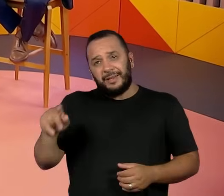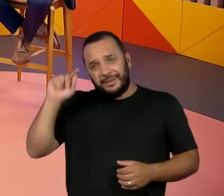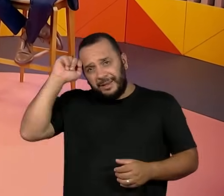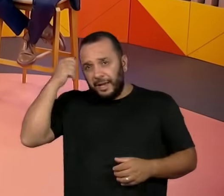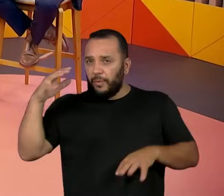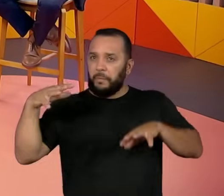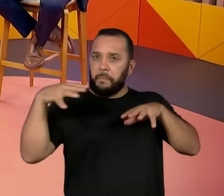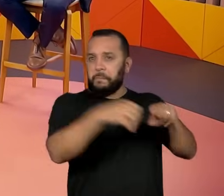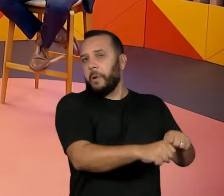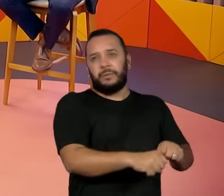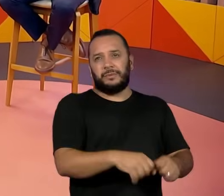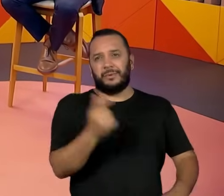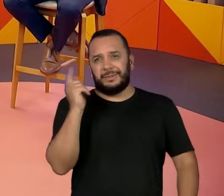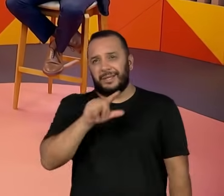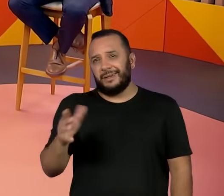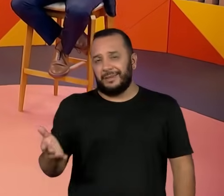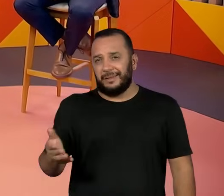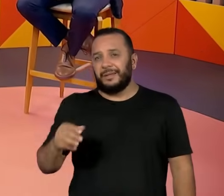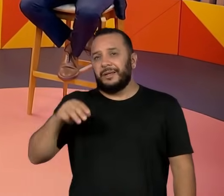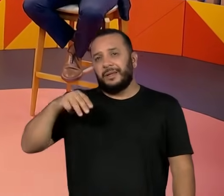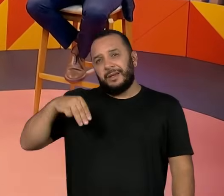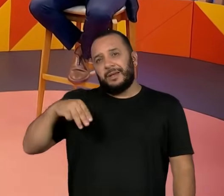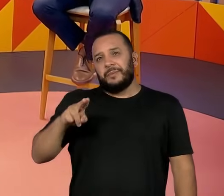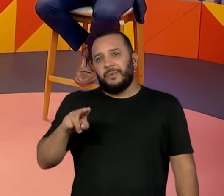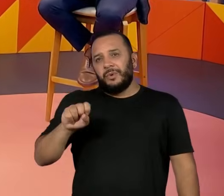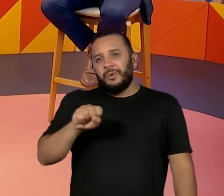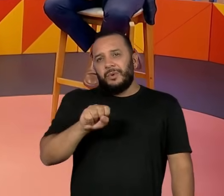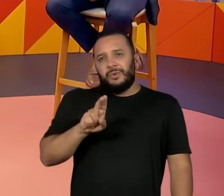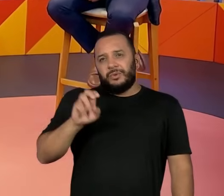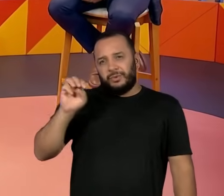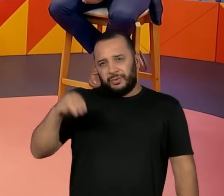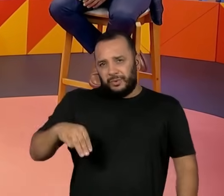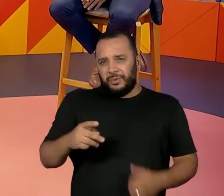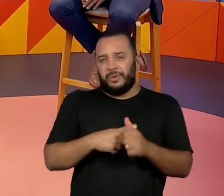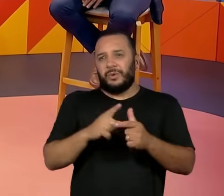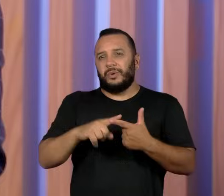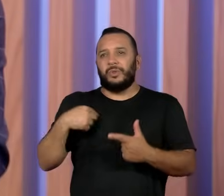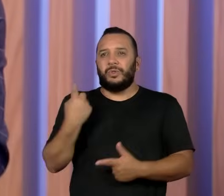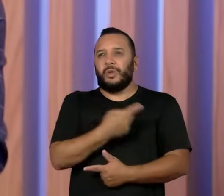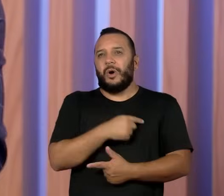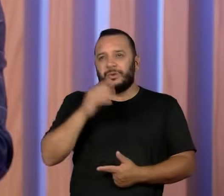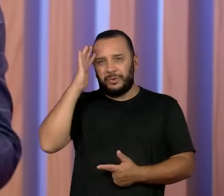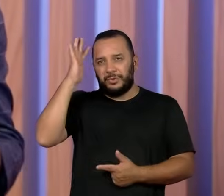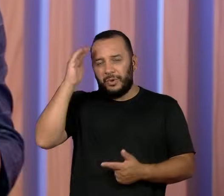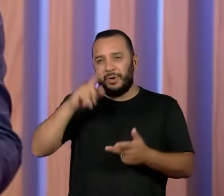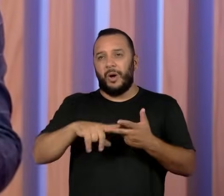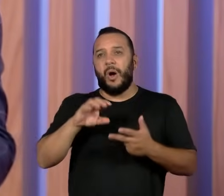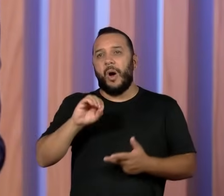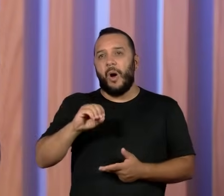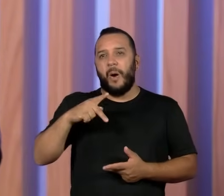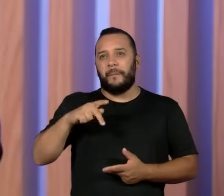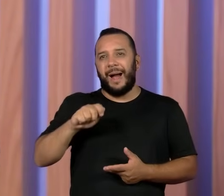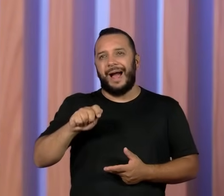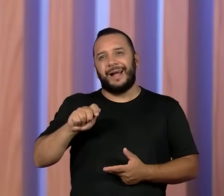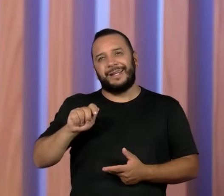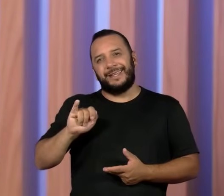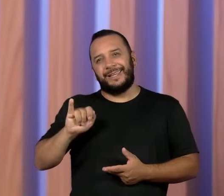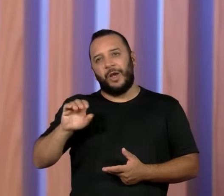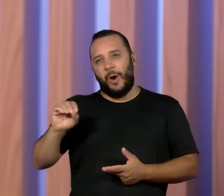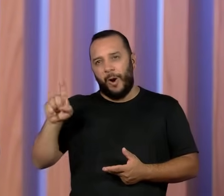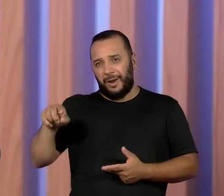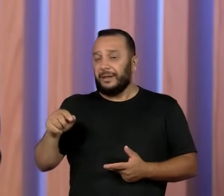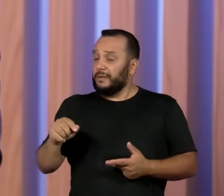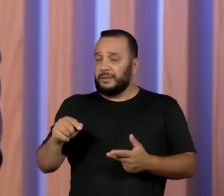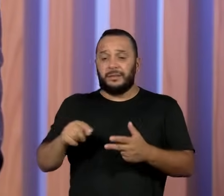indústria. E que Mussum, Nosso Sonho e Ó Paió têm em comum são excelentes